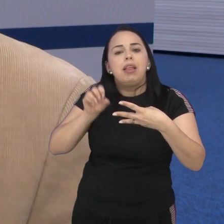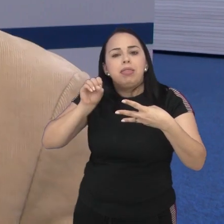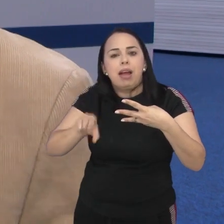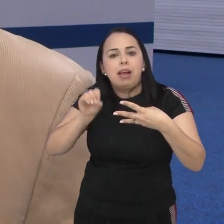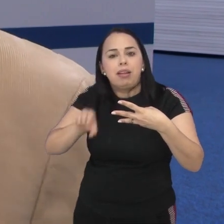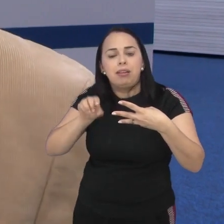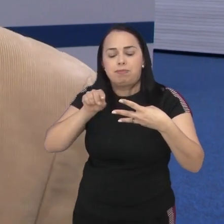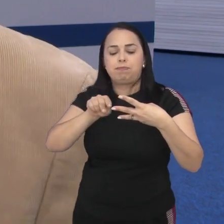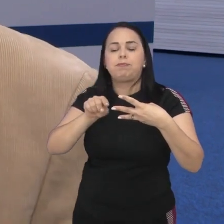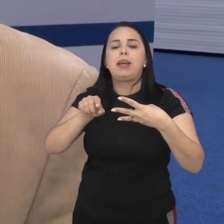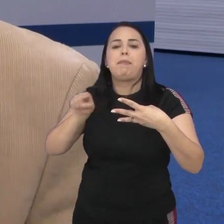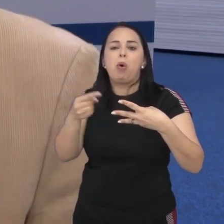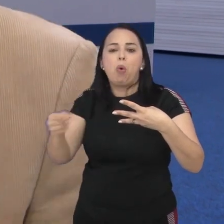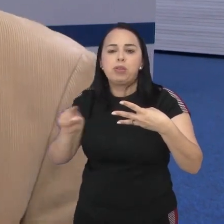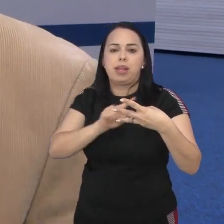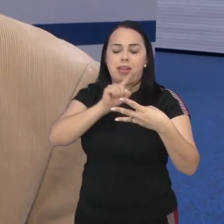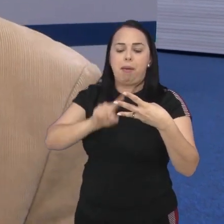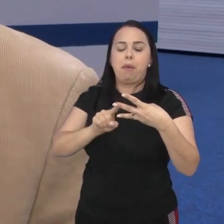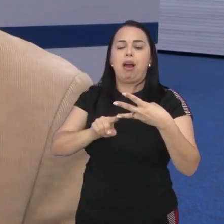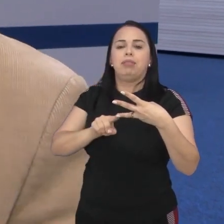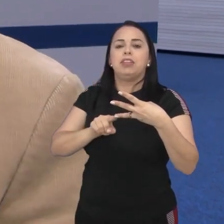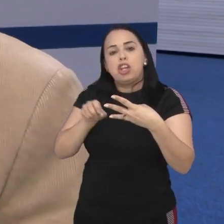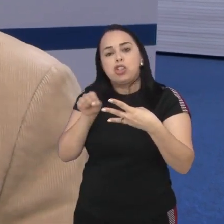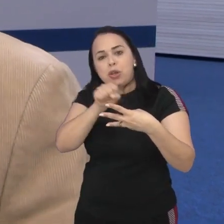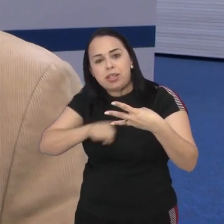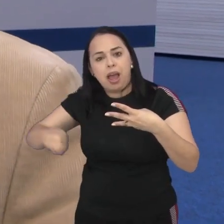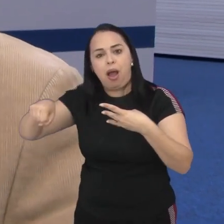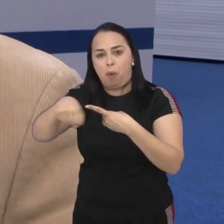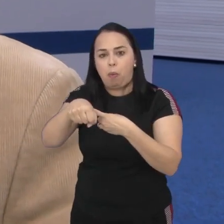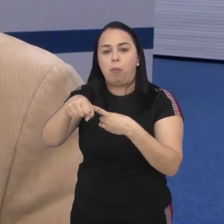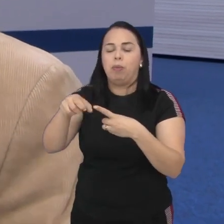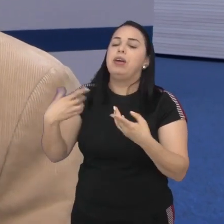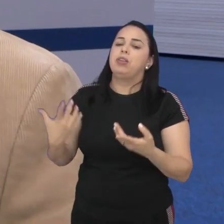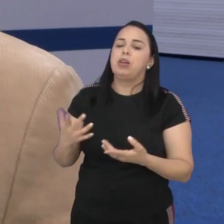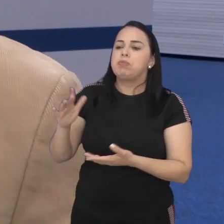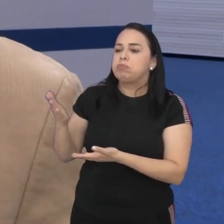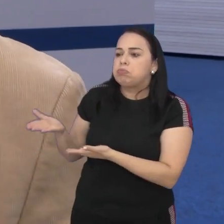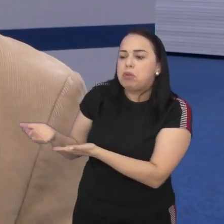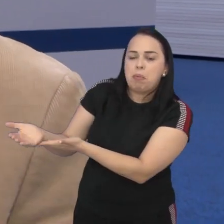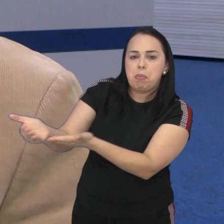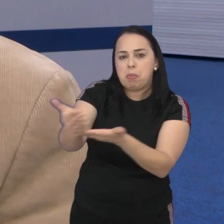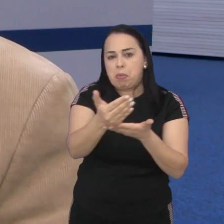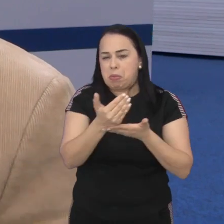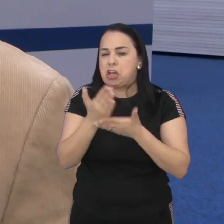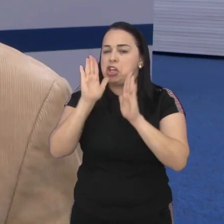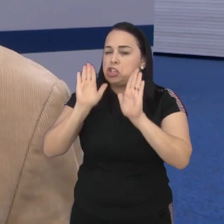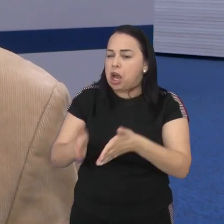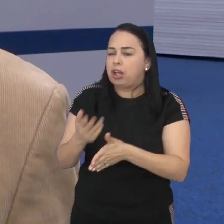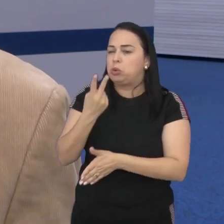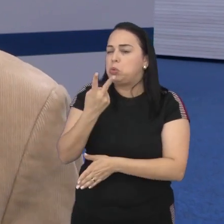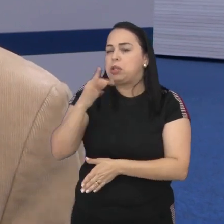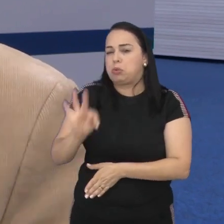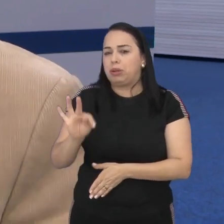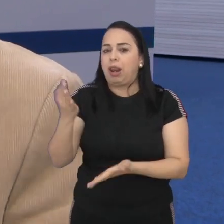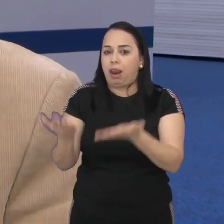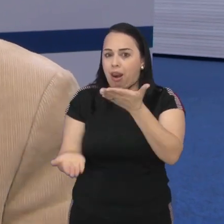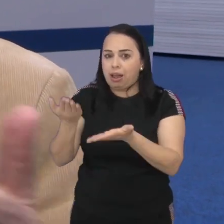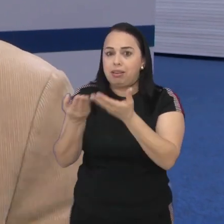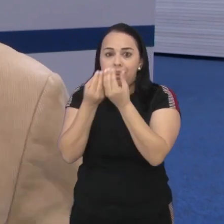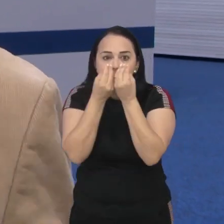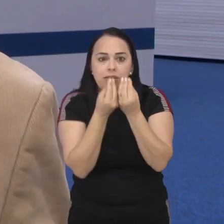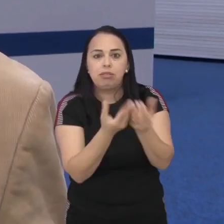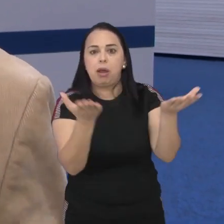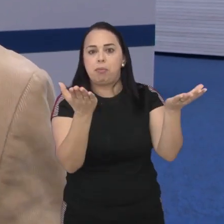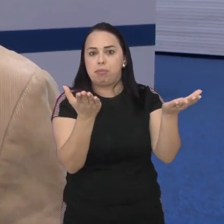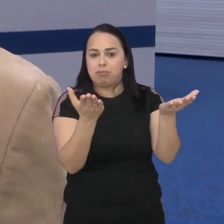educacional nós temos uma escola de música e a parte social. A gente arrecada alimentos, já arrecadamos mais de 2 toneladas, distribuímos